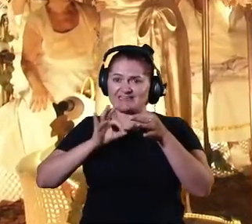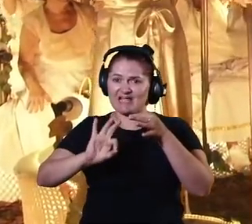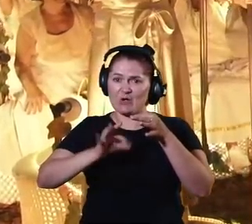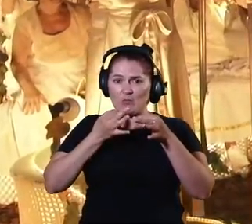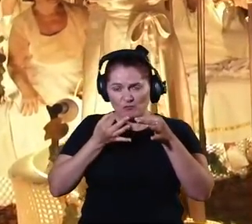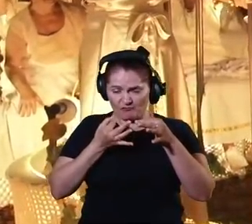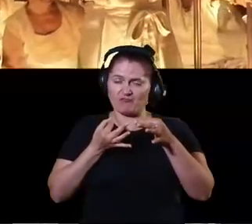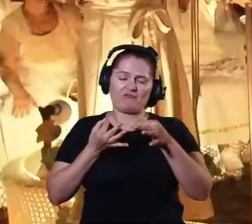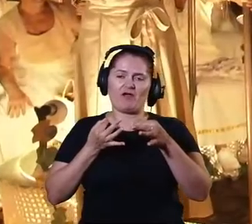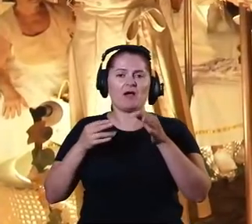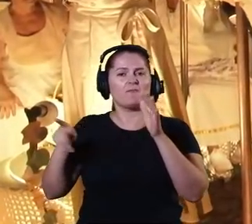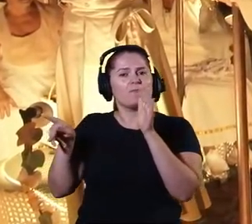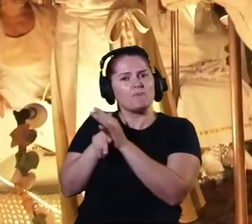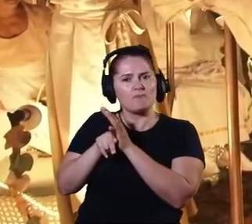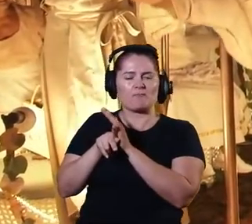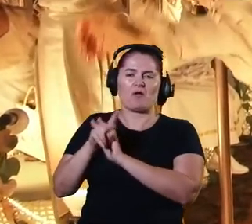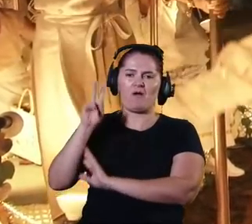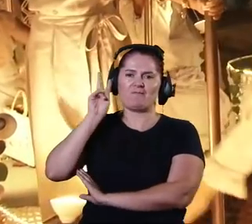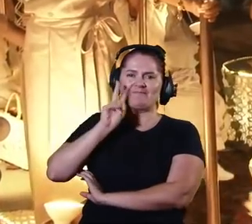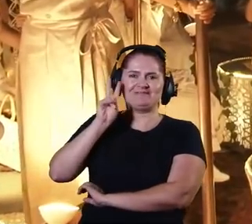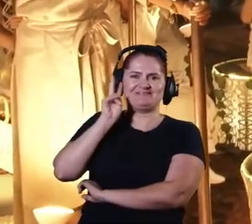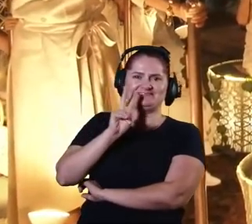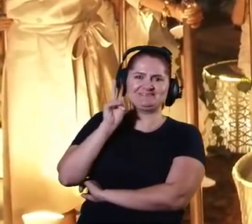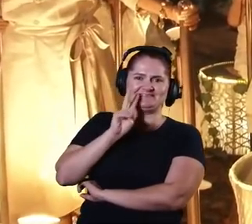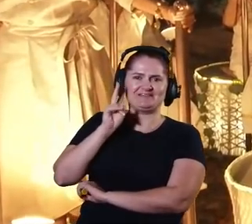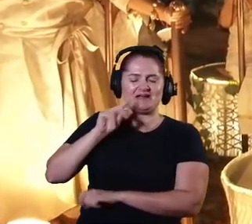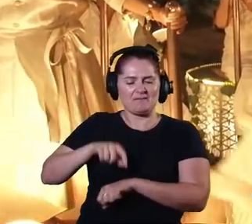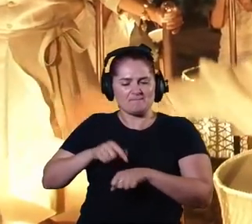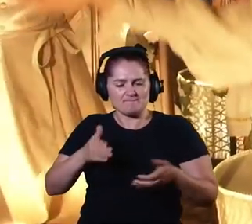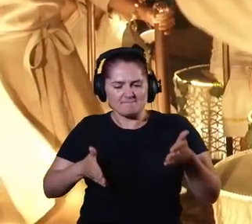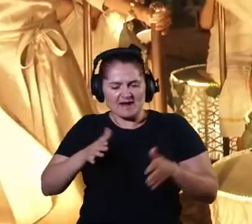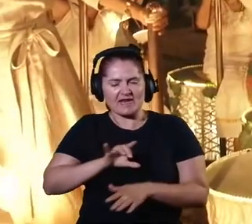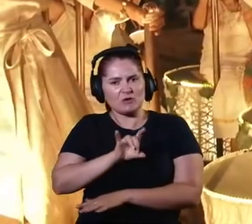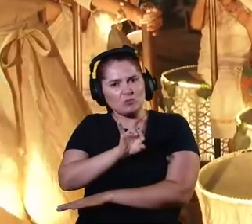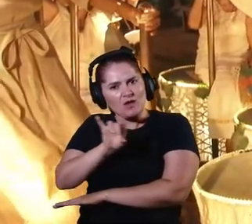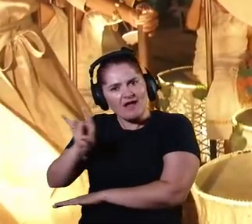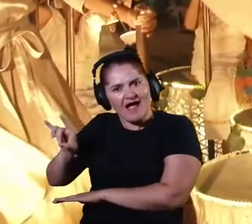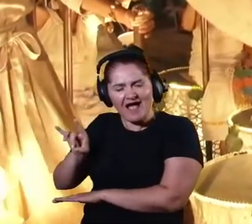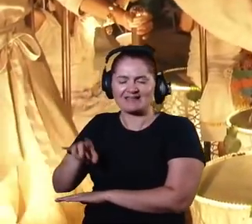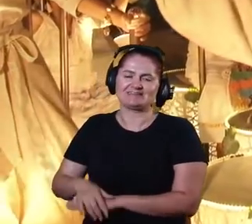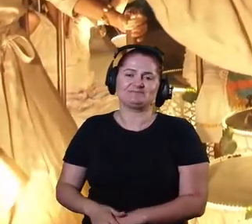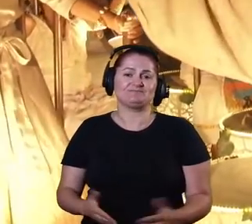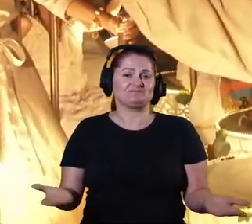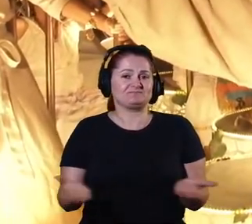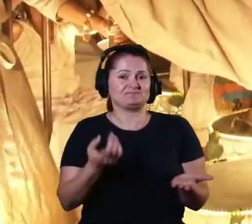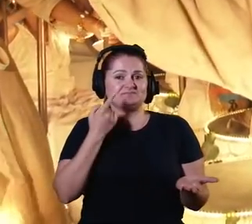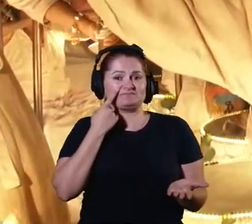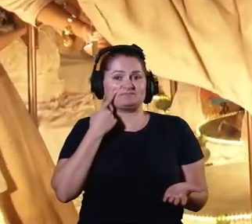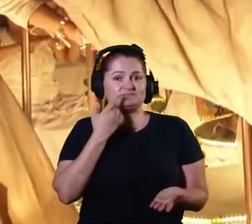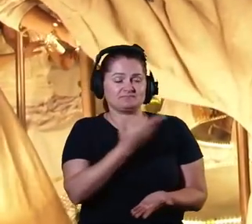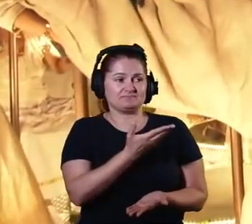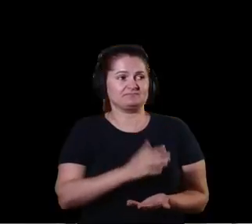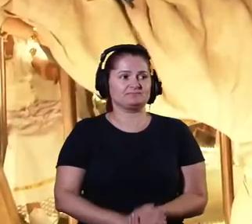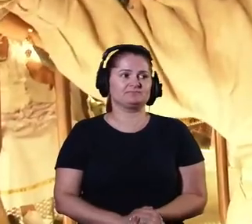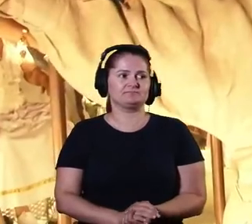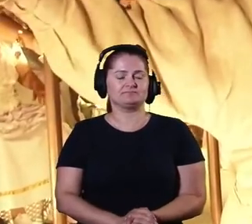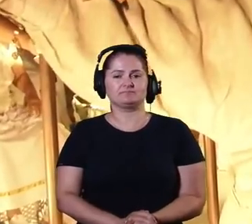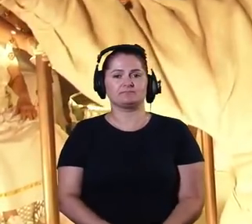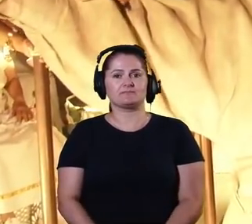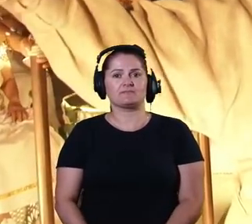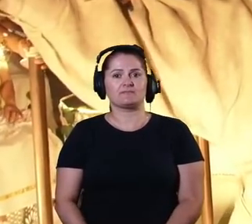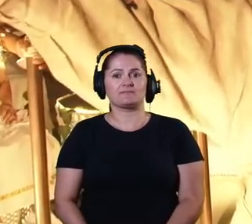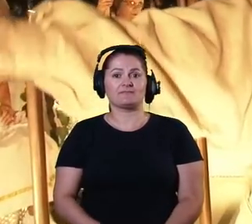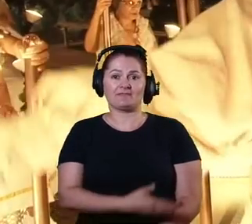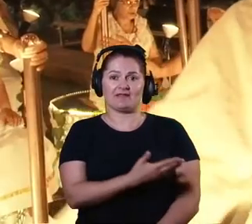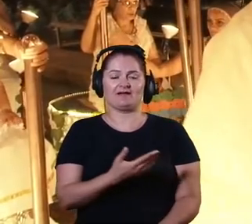a sua história dentro do seu período de reinado. A gente vê aí a parceira da nossa querida